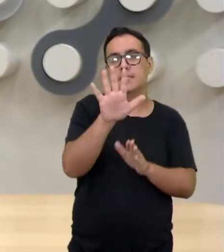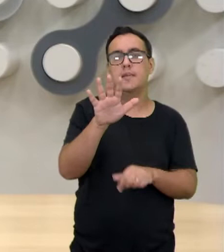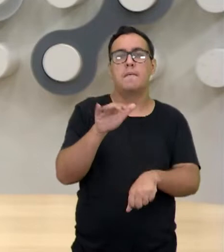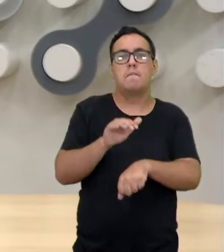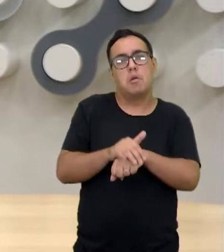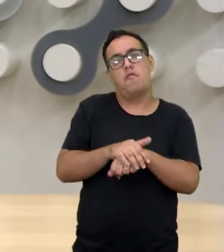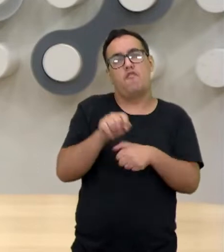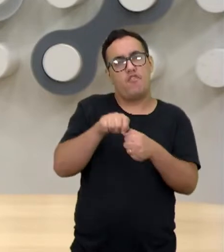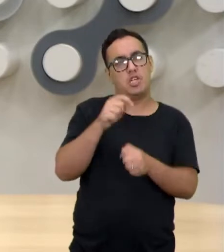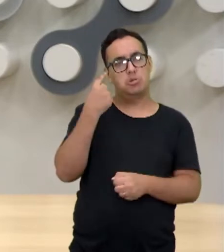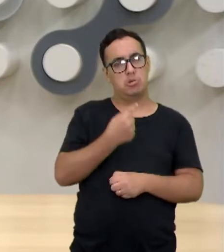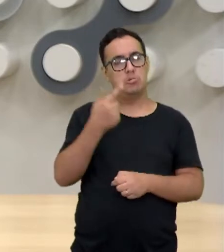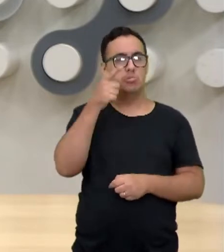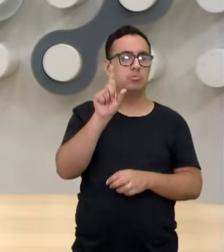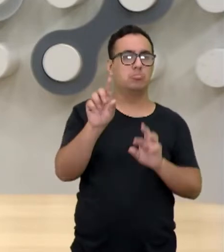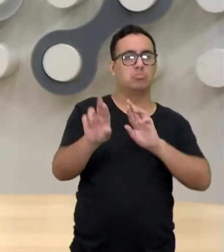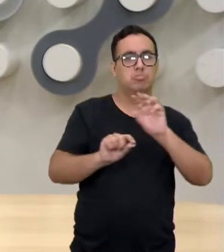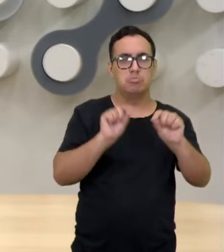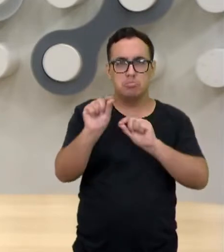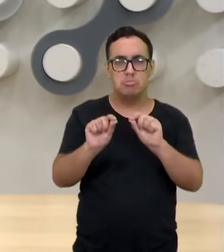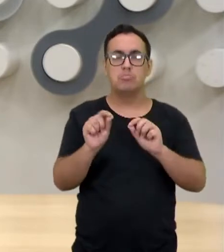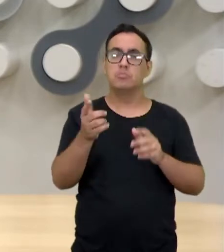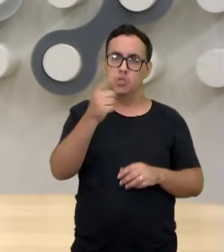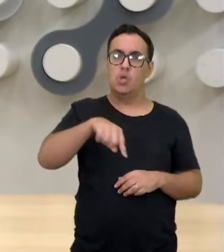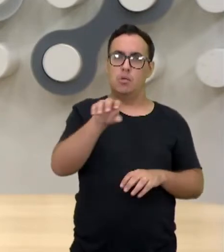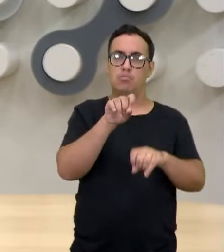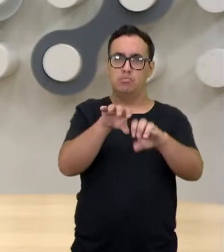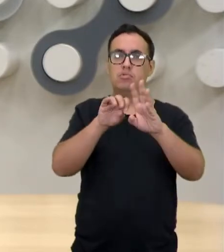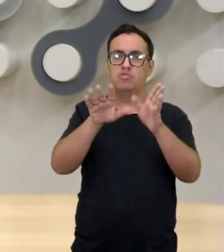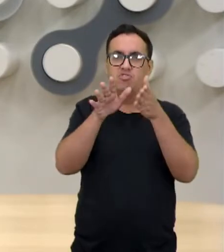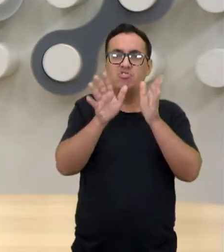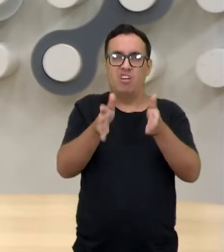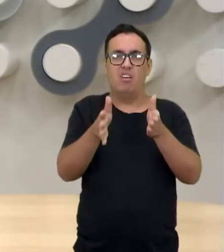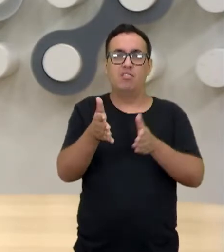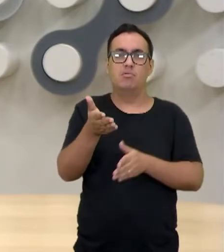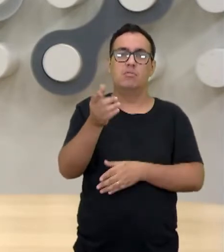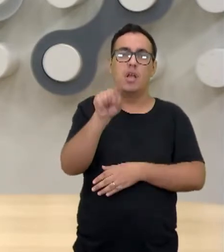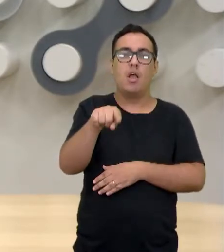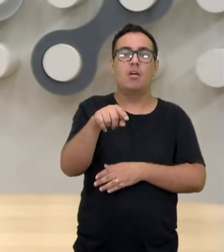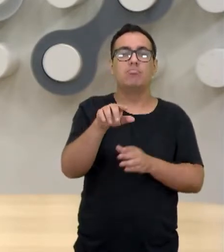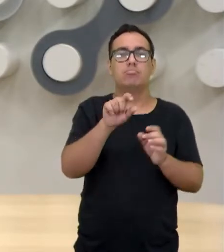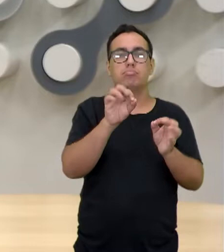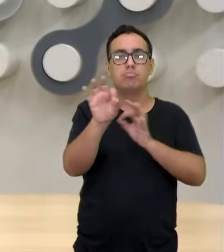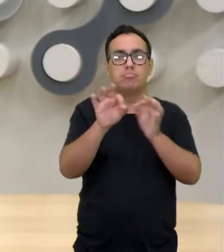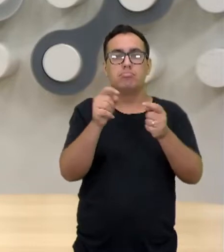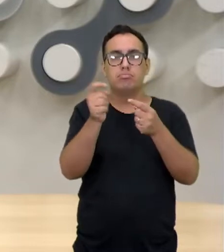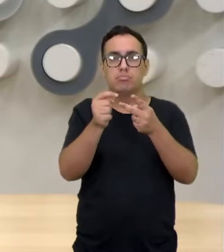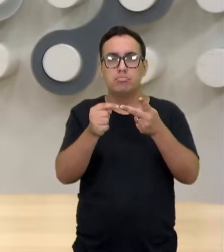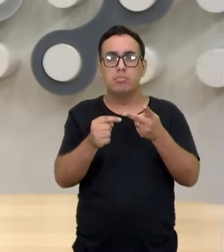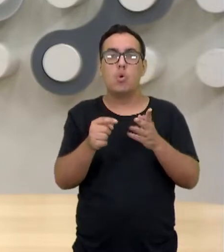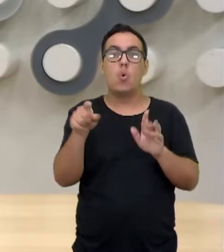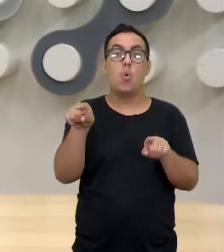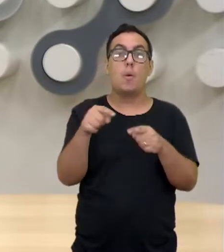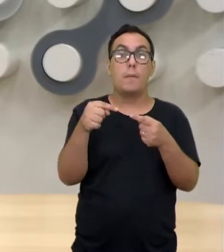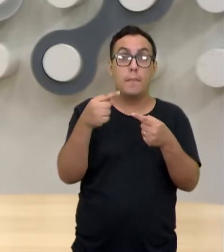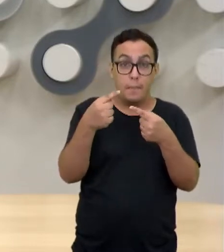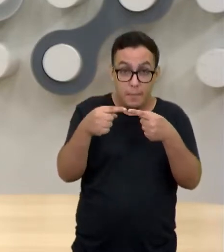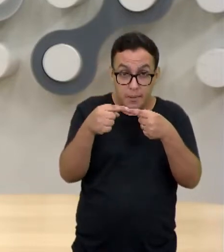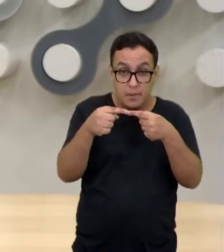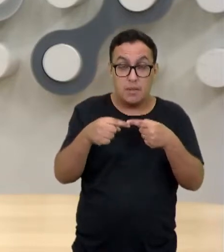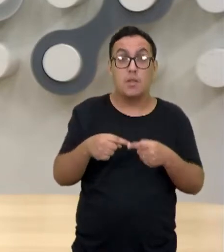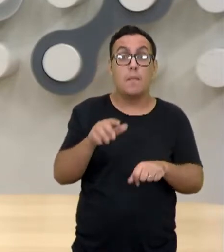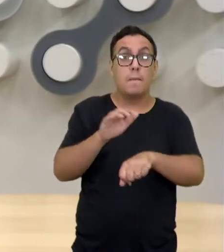Nas nossas aulas anteriores, a gente já tinha dito, né? Saberes operativos são aqueles que têm a ver com a operação, a criação,